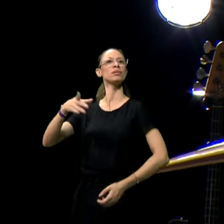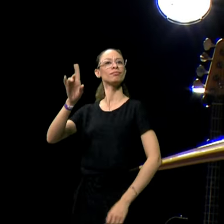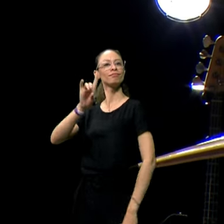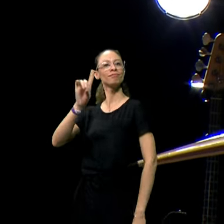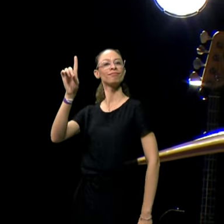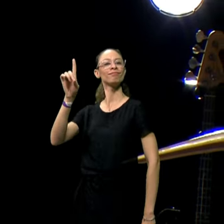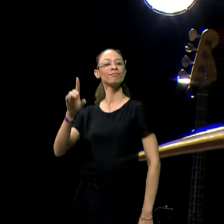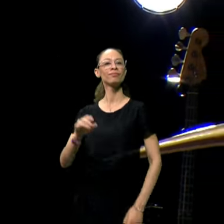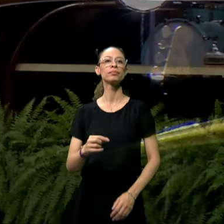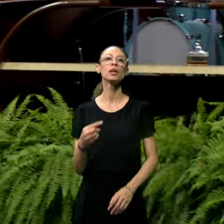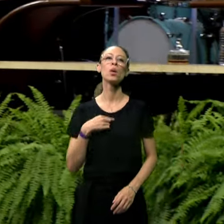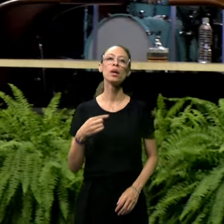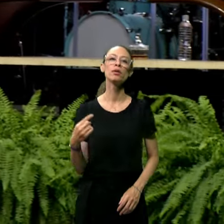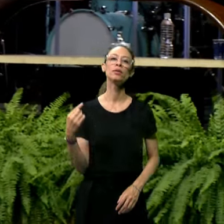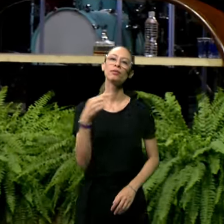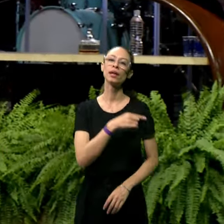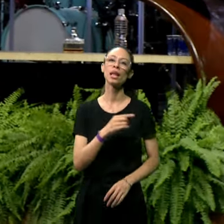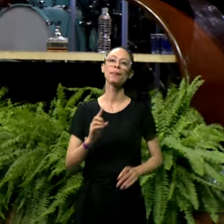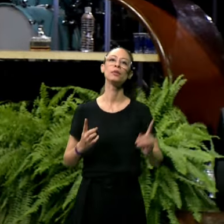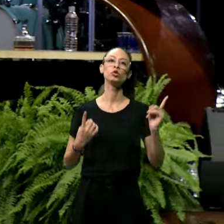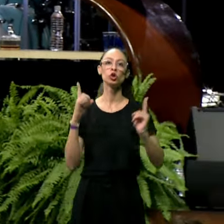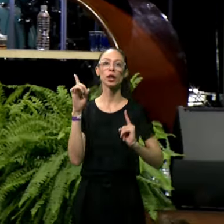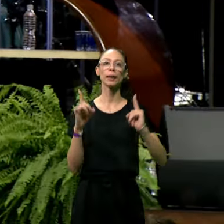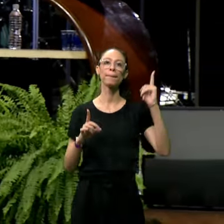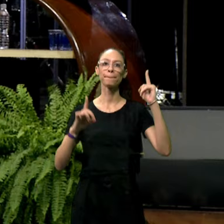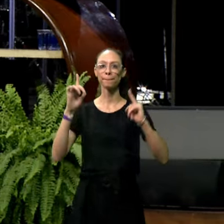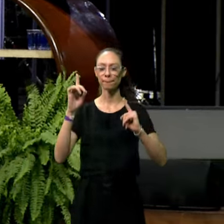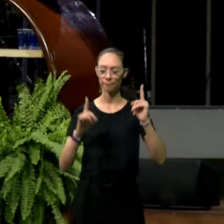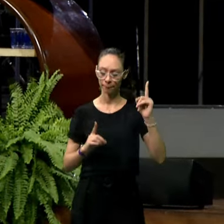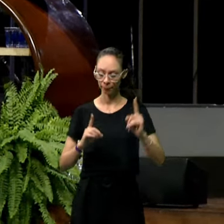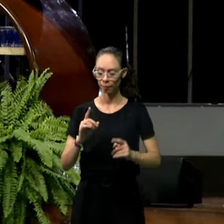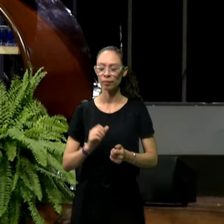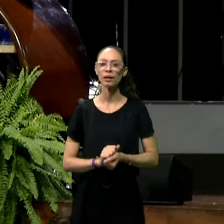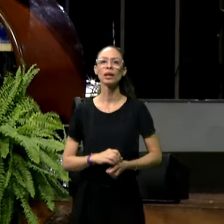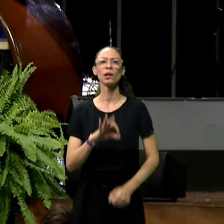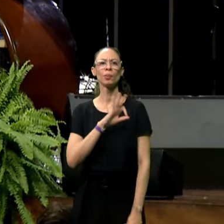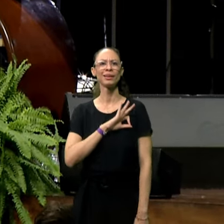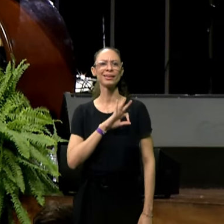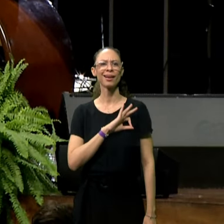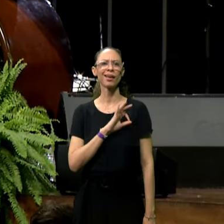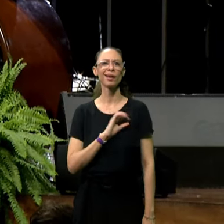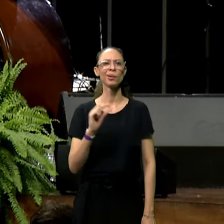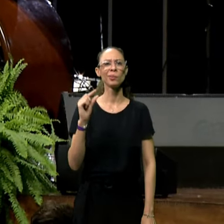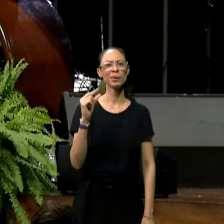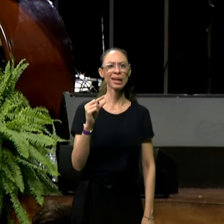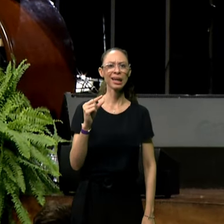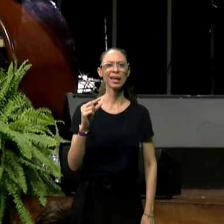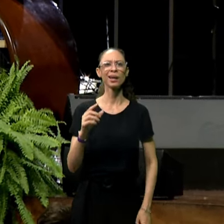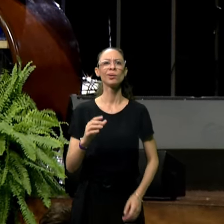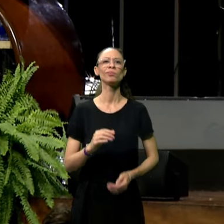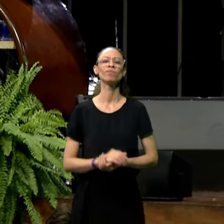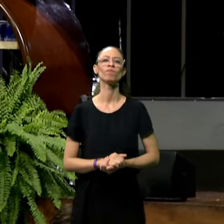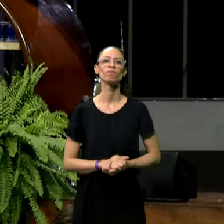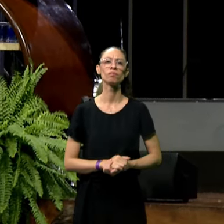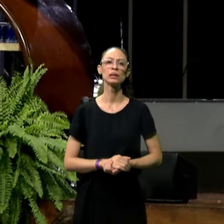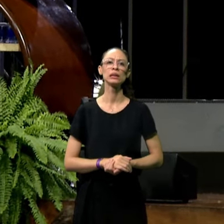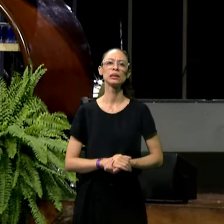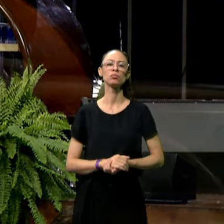Então eu estava no Chile e me coloquei um salário pequeno para uma pessoa que vive no exterior e que tem empresa. E me coloquei um